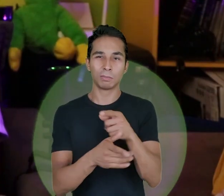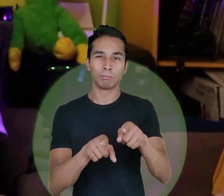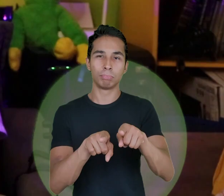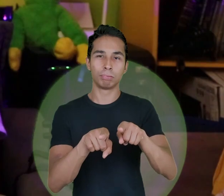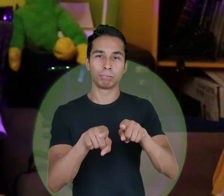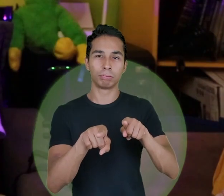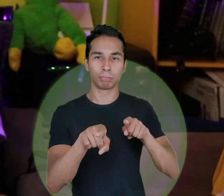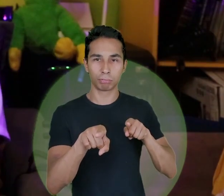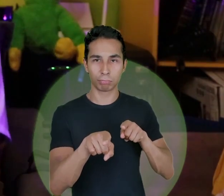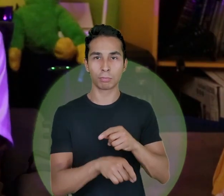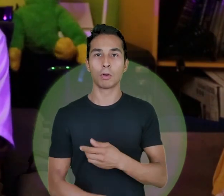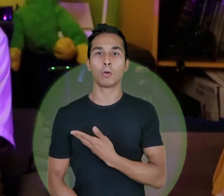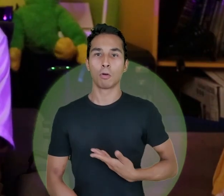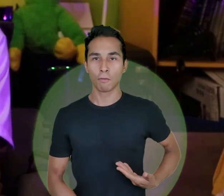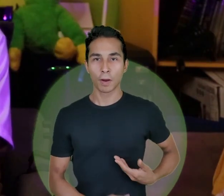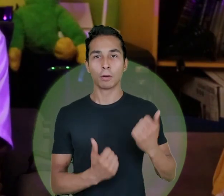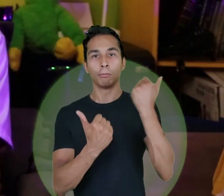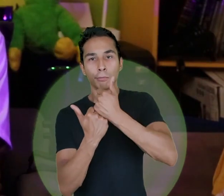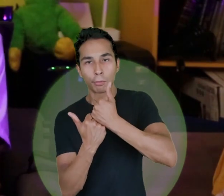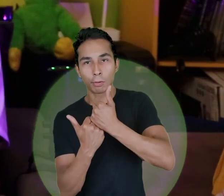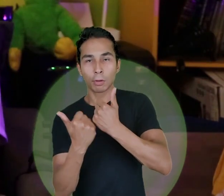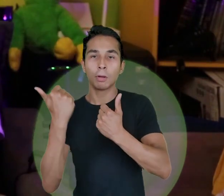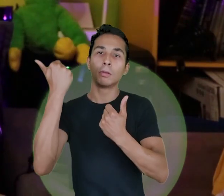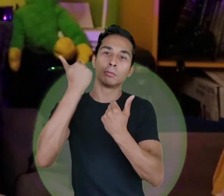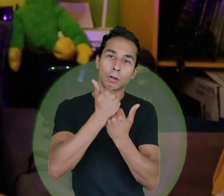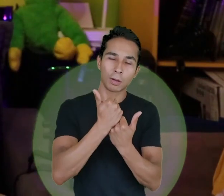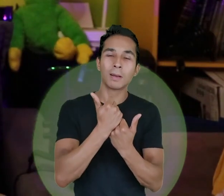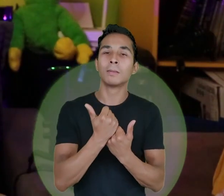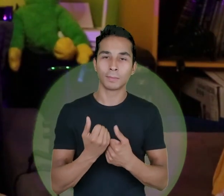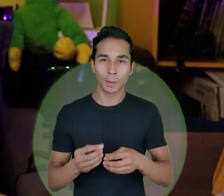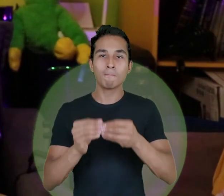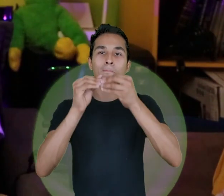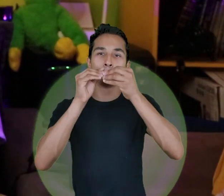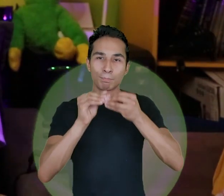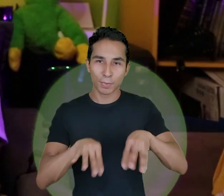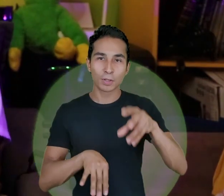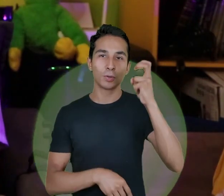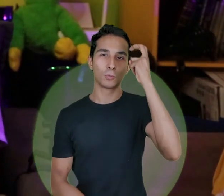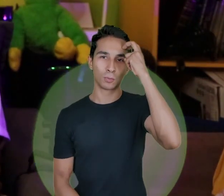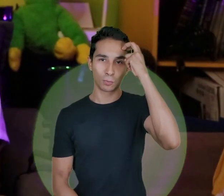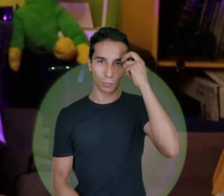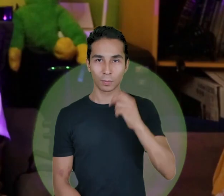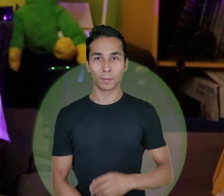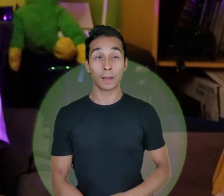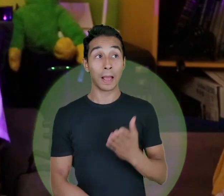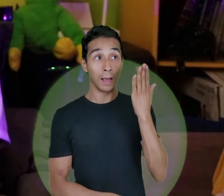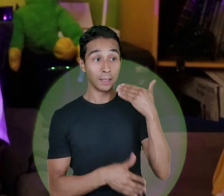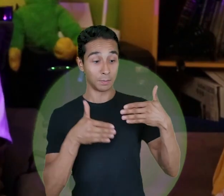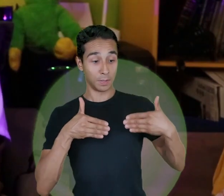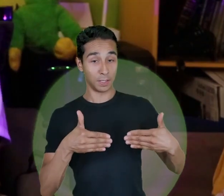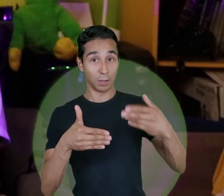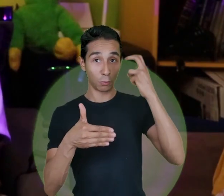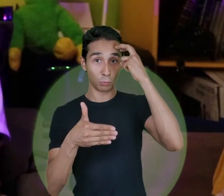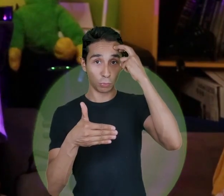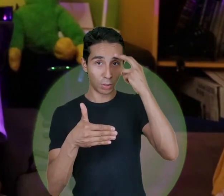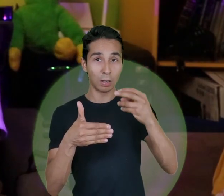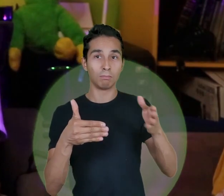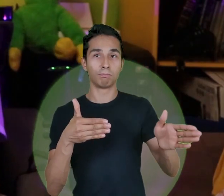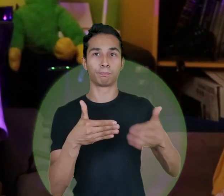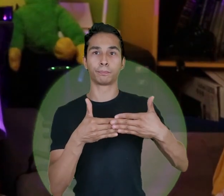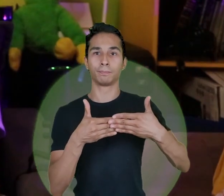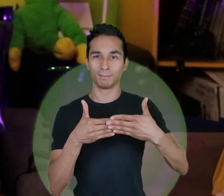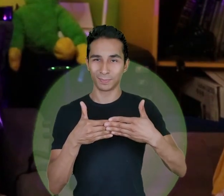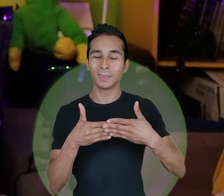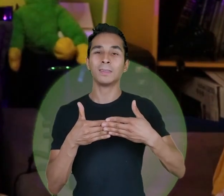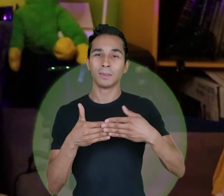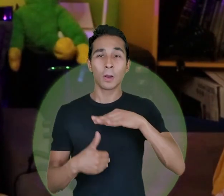governo, encerramento de Ministério da Cultura, essa briga aí, né, constante que acaba afetando a